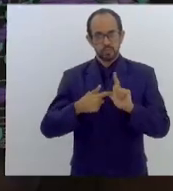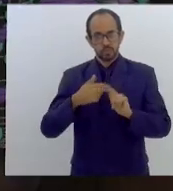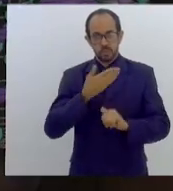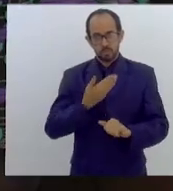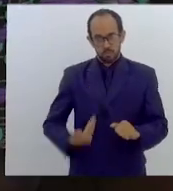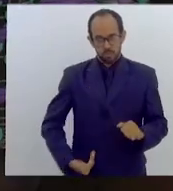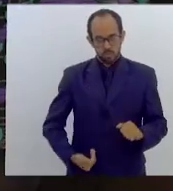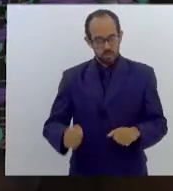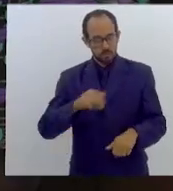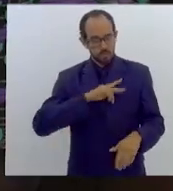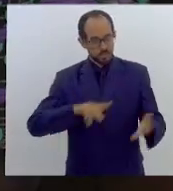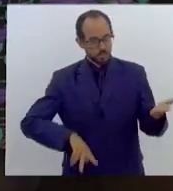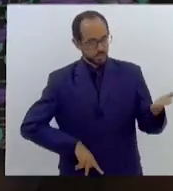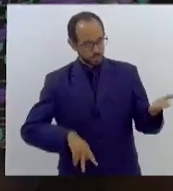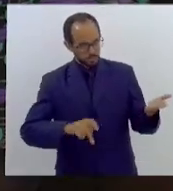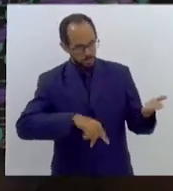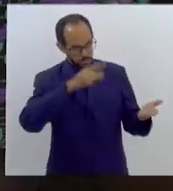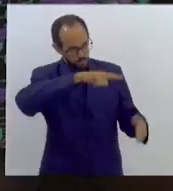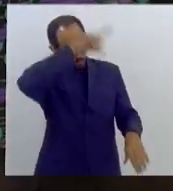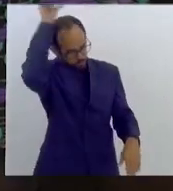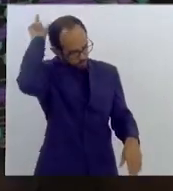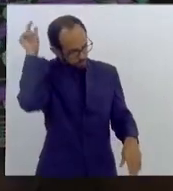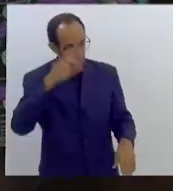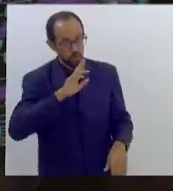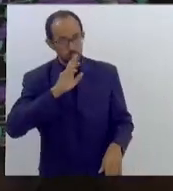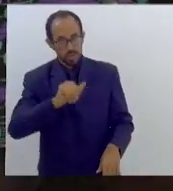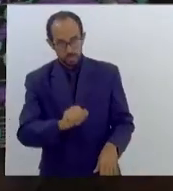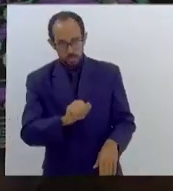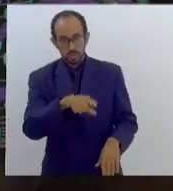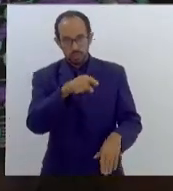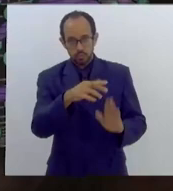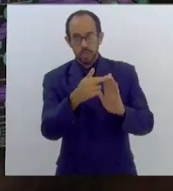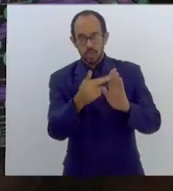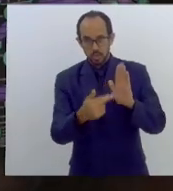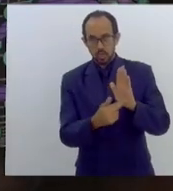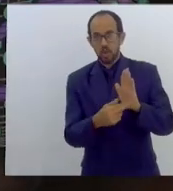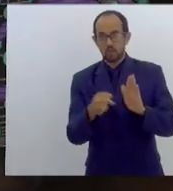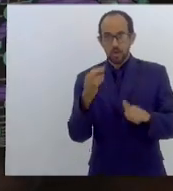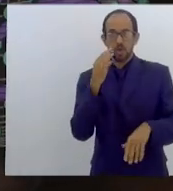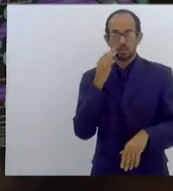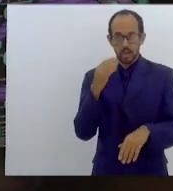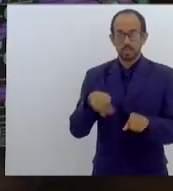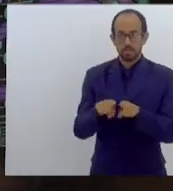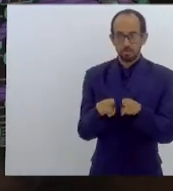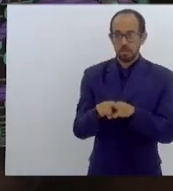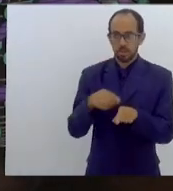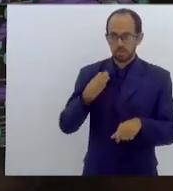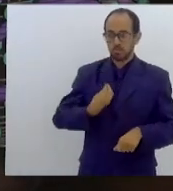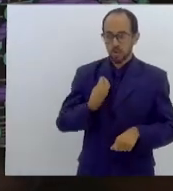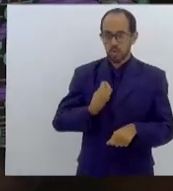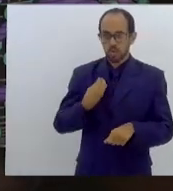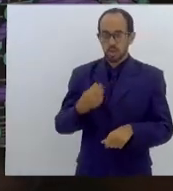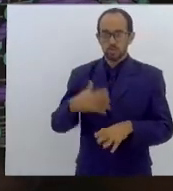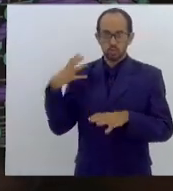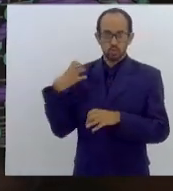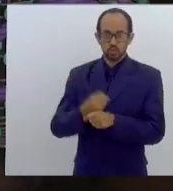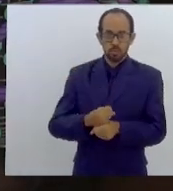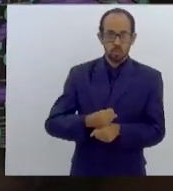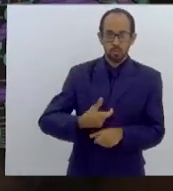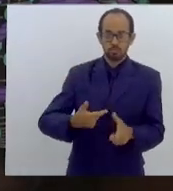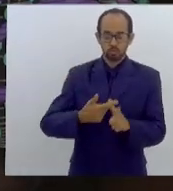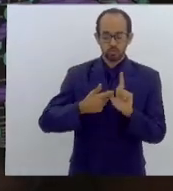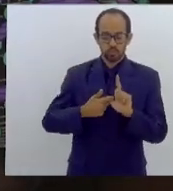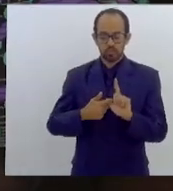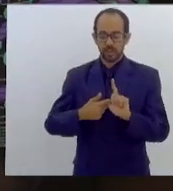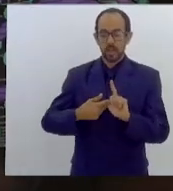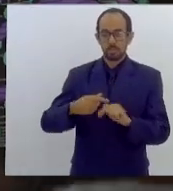Luiz Paulo, da qual o deputado Rodrigo Amorim foi relator, Valdeque fez parte, e ali somamos um endividamento do